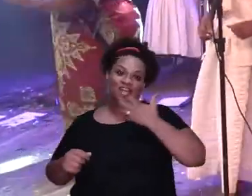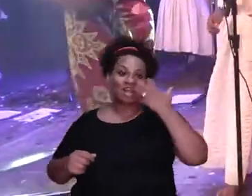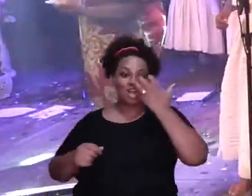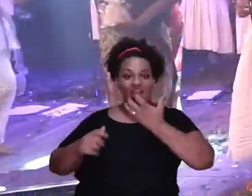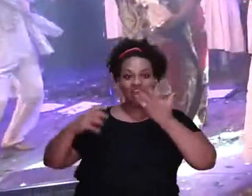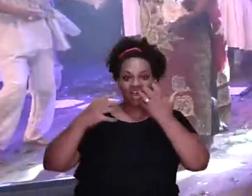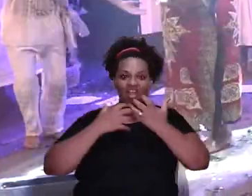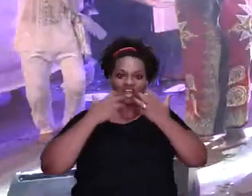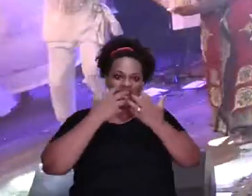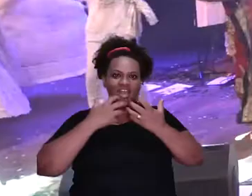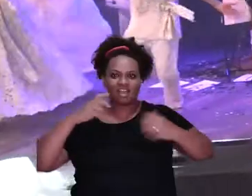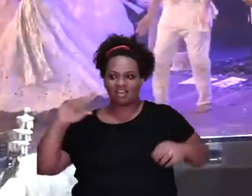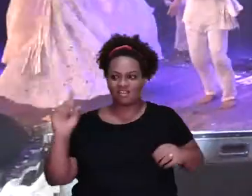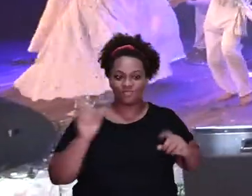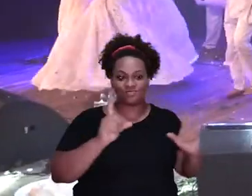daí